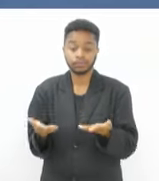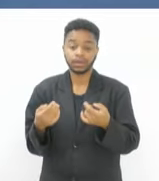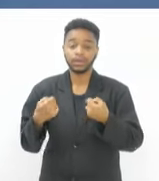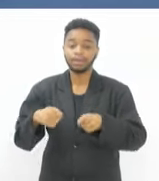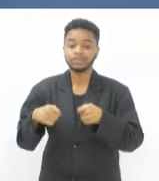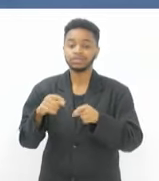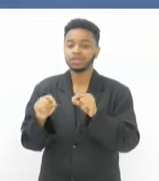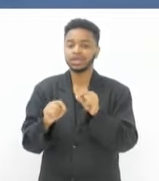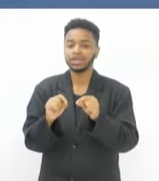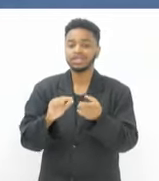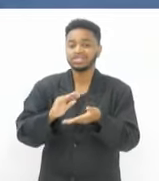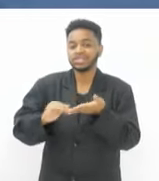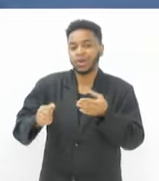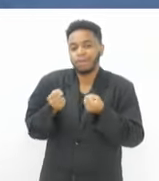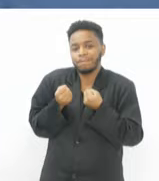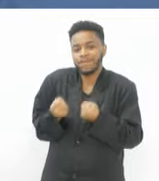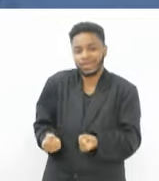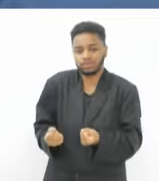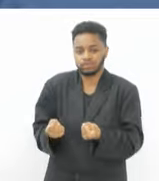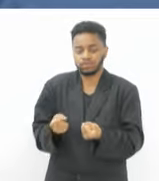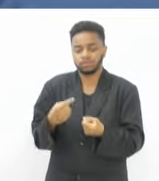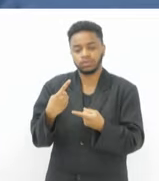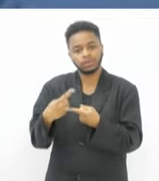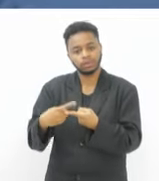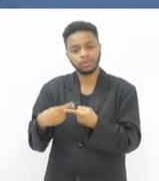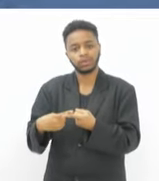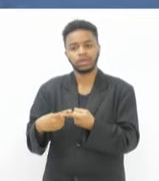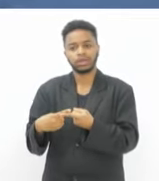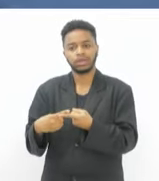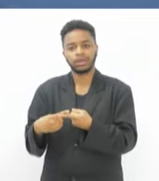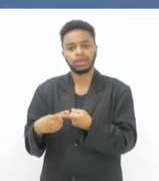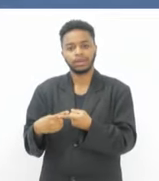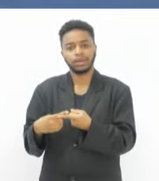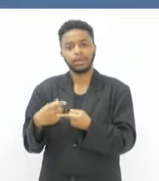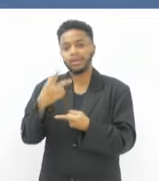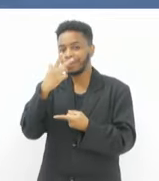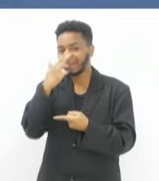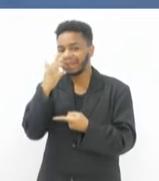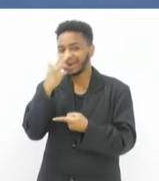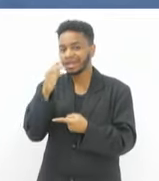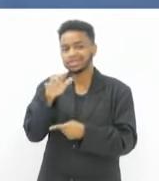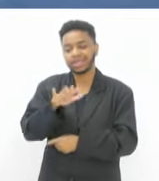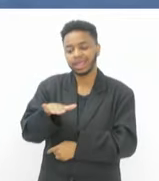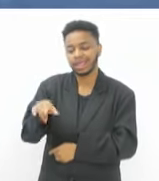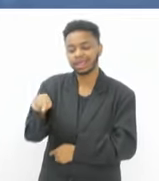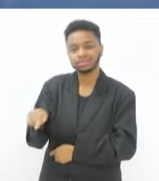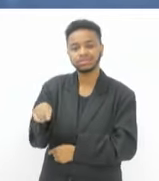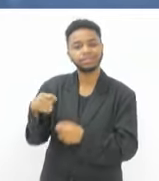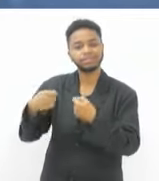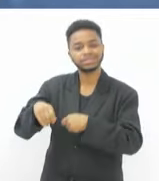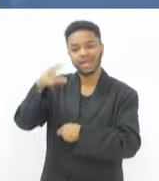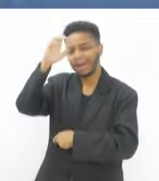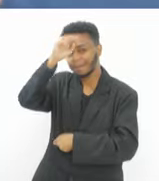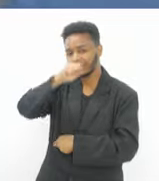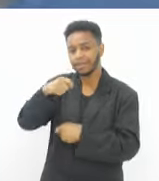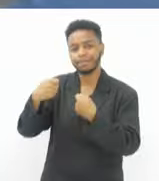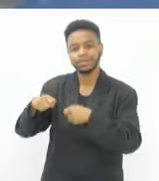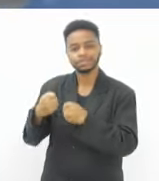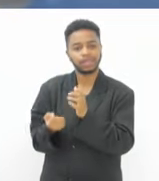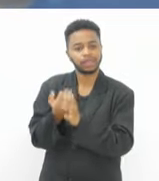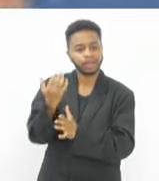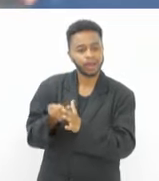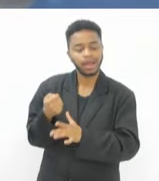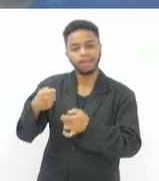pouco esse peso. Porque a mensagem que fica é que as crianças precisam aprender,